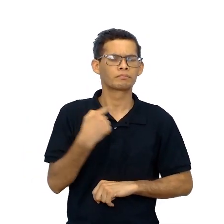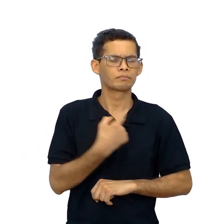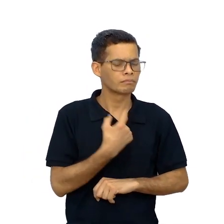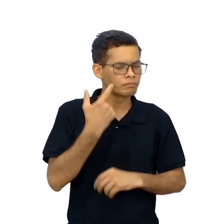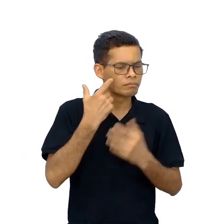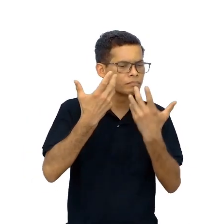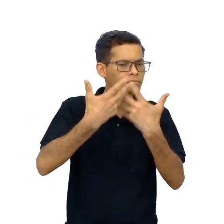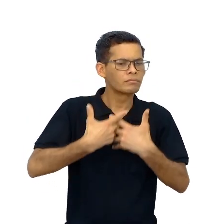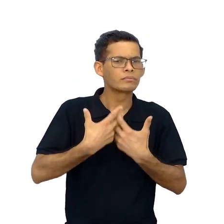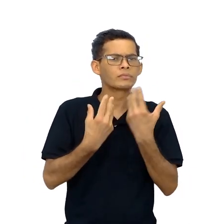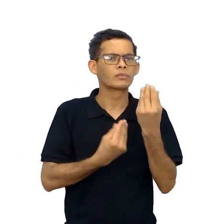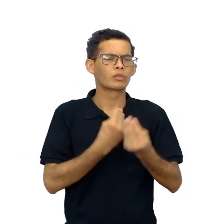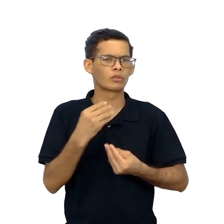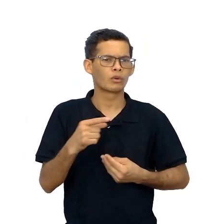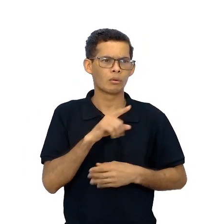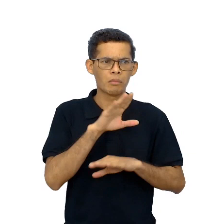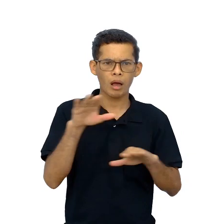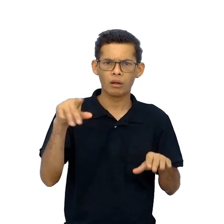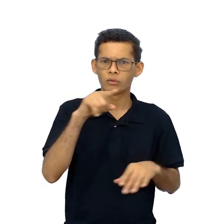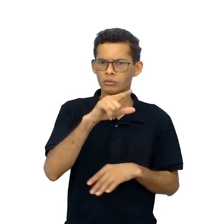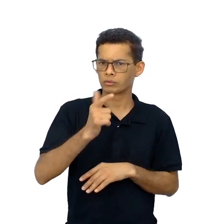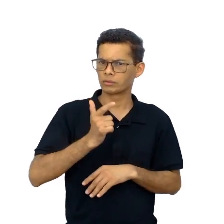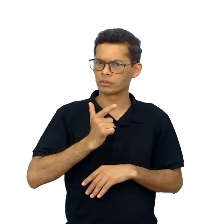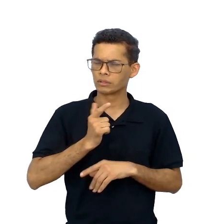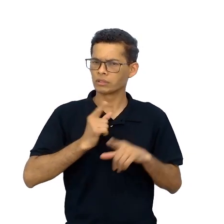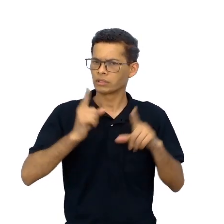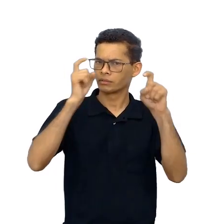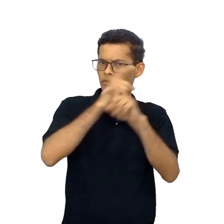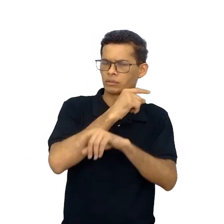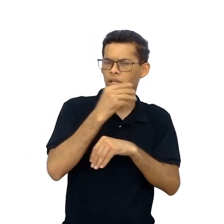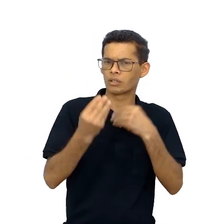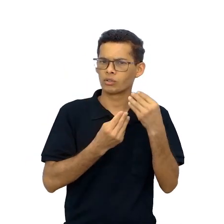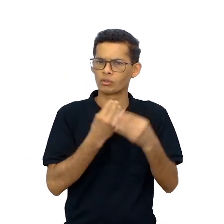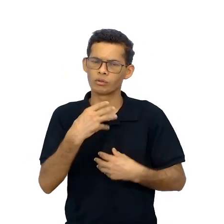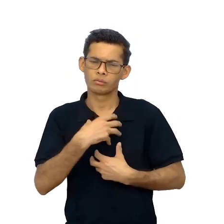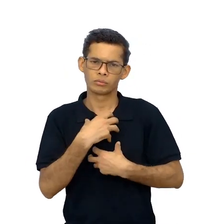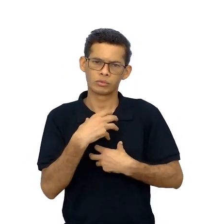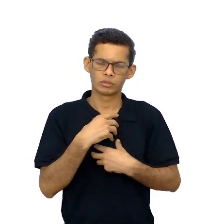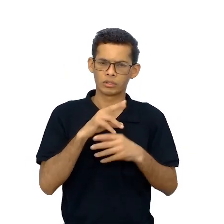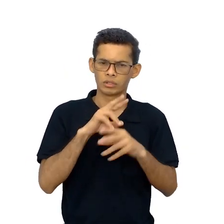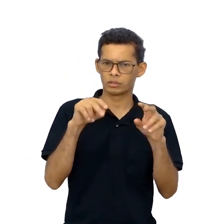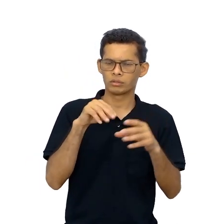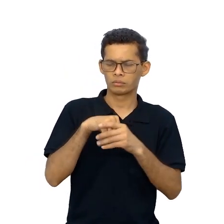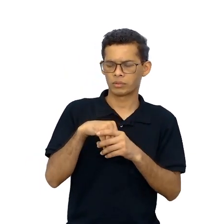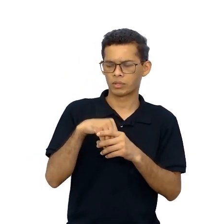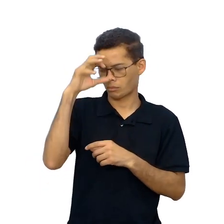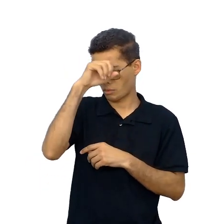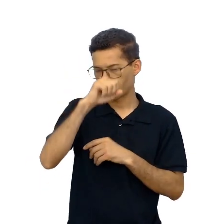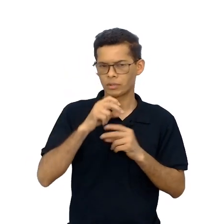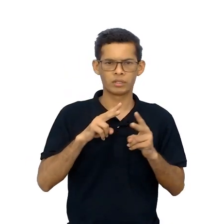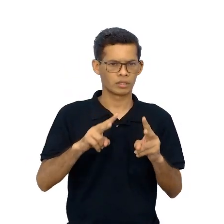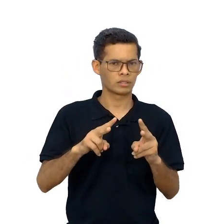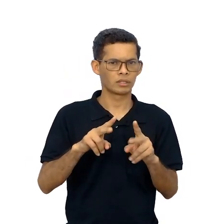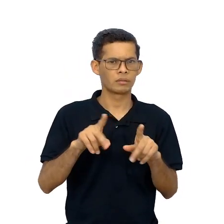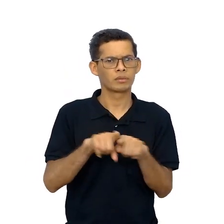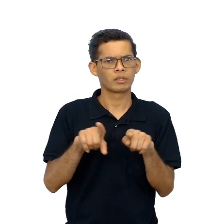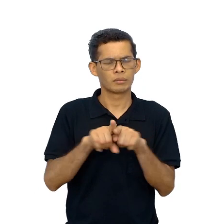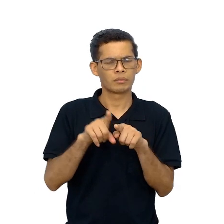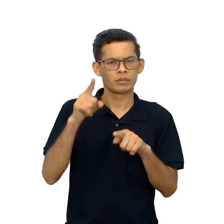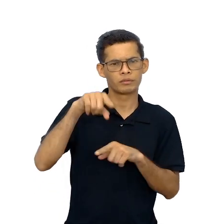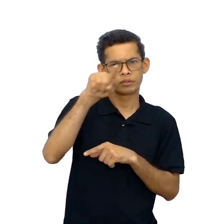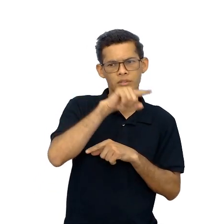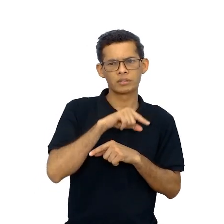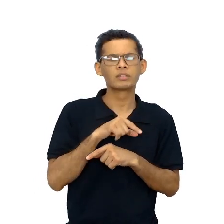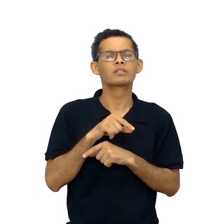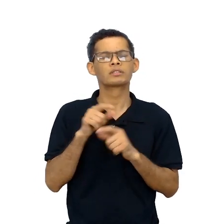poder olhar as dificuldades dos estudantes e relacionar com as sequências do Aprender Sempre. Construam juntamente com os vossos